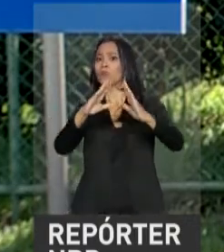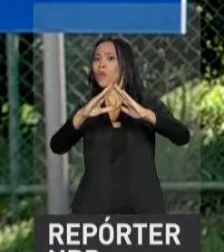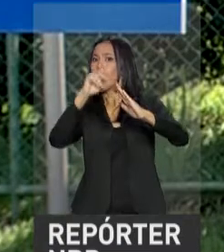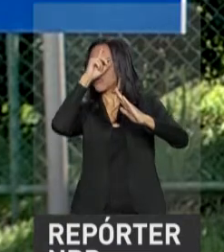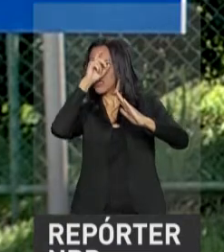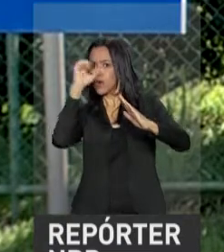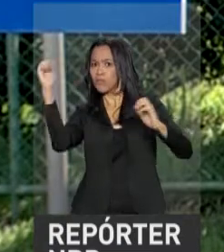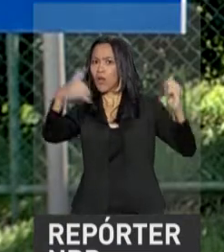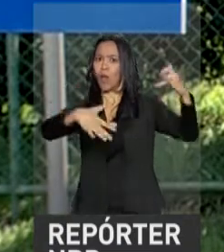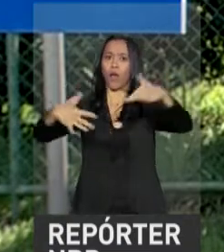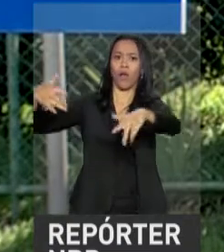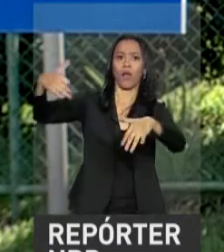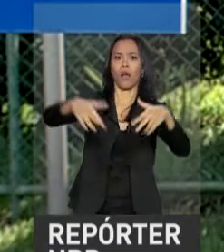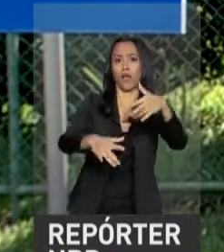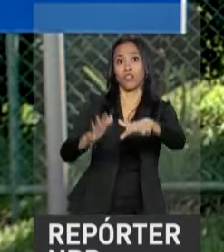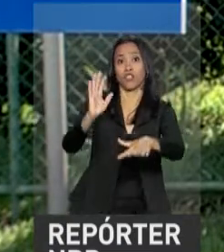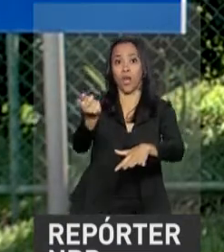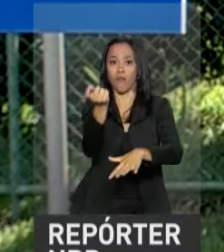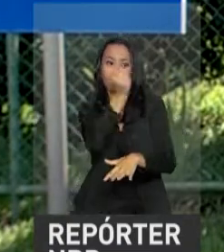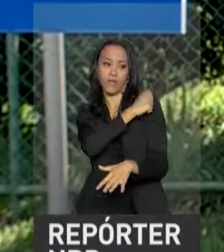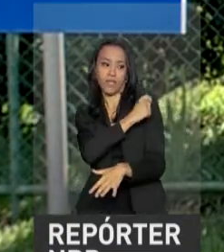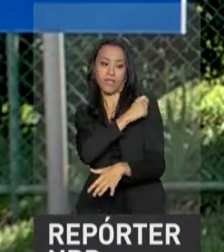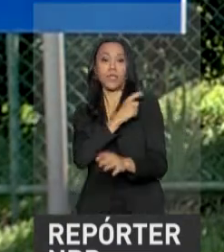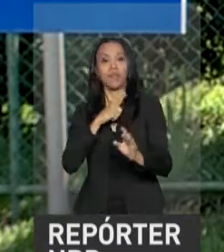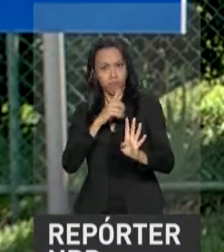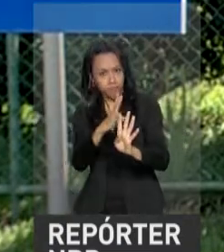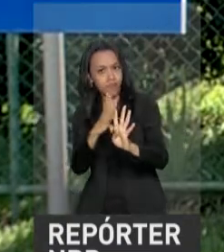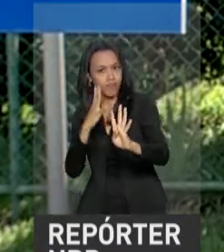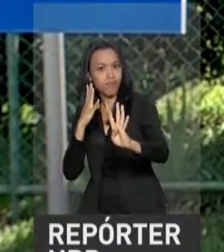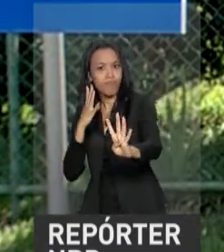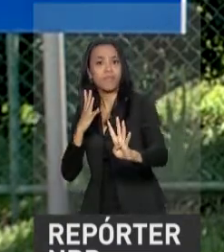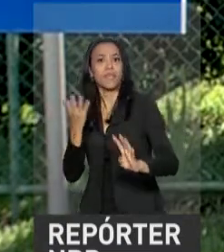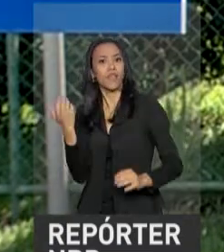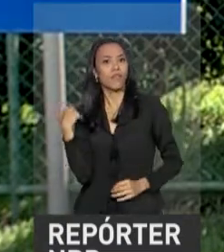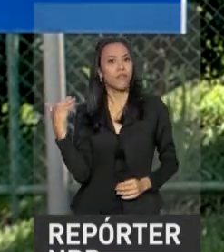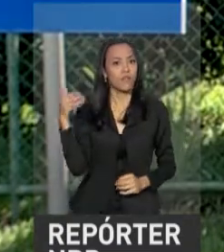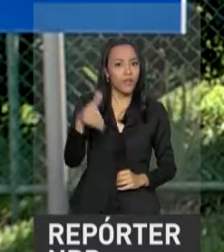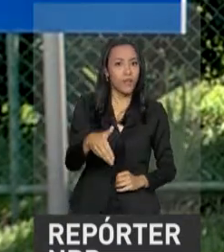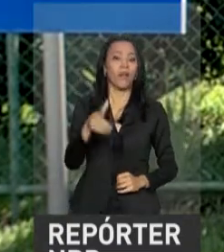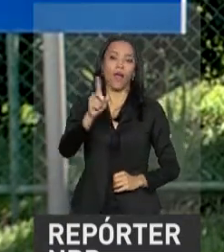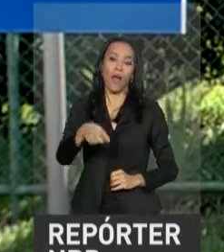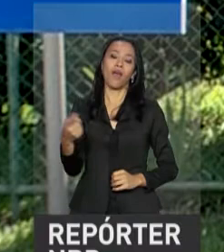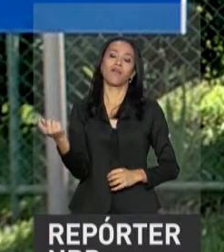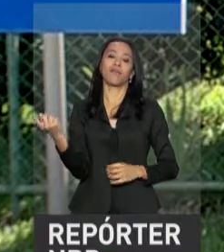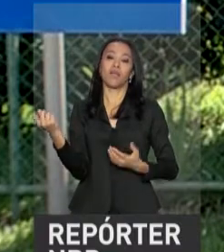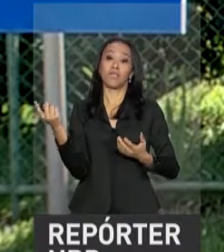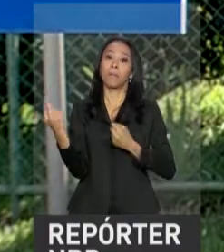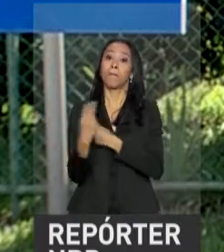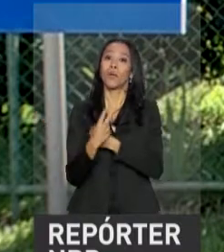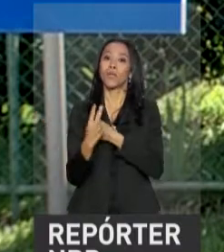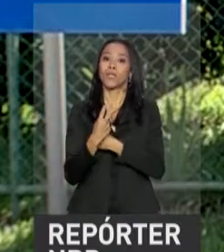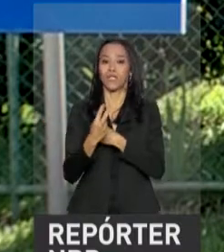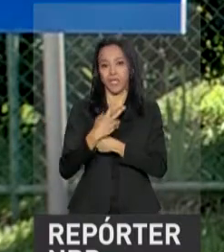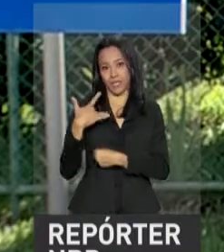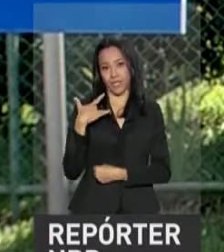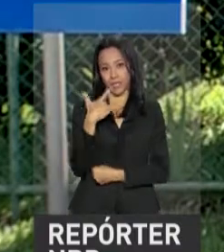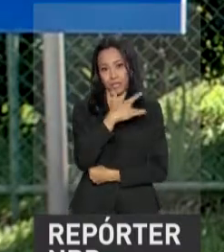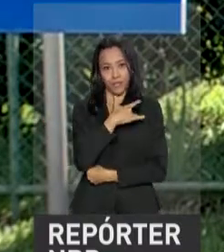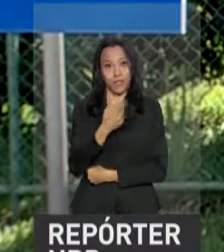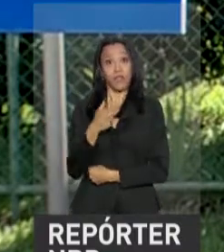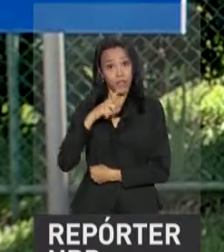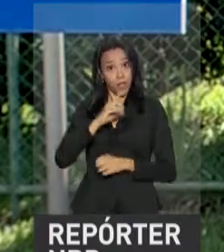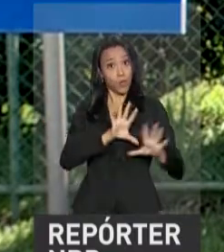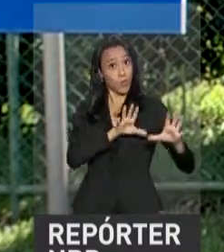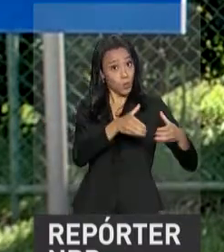vindo pra tomar a vacina pessoas que estão entrando na fina e vieram exatamente pra se mobilizarem lembrando que existe um grupo prioritário